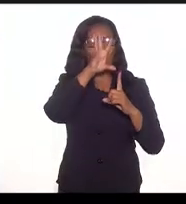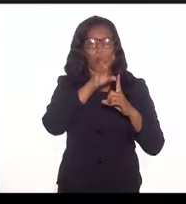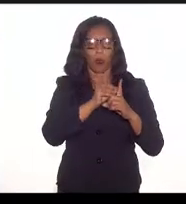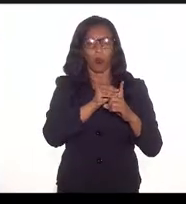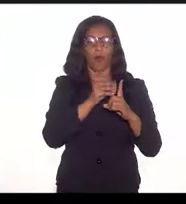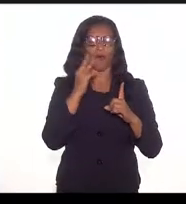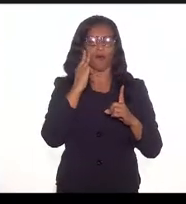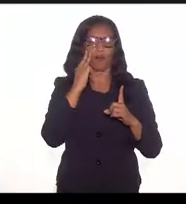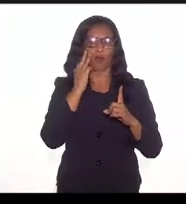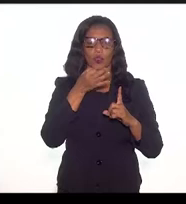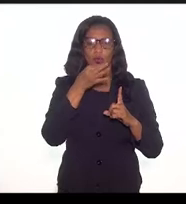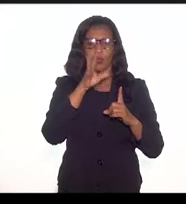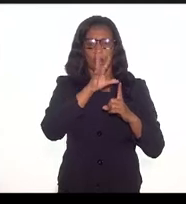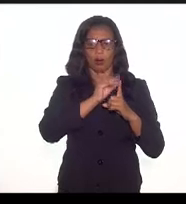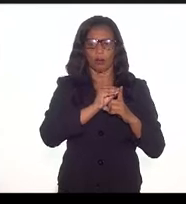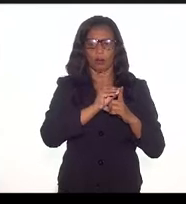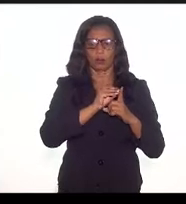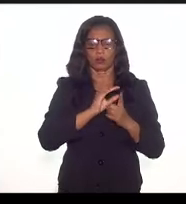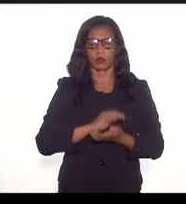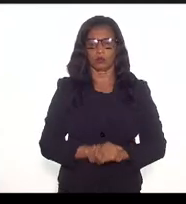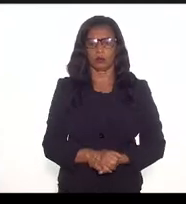Valdete, por favor, seu som está